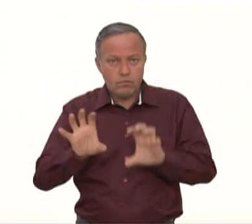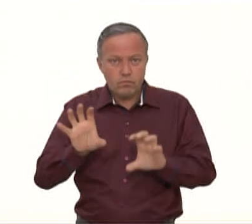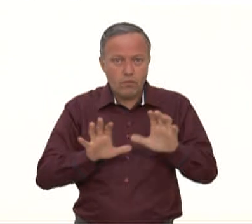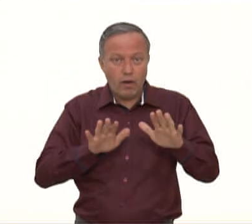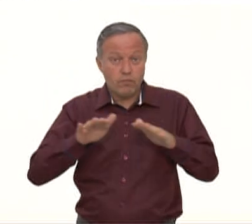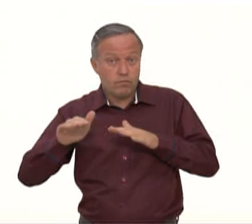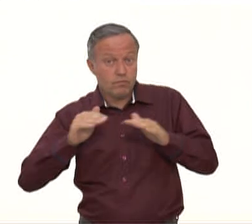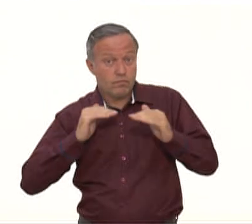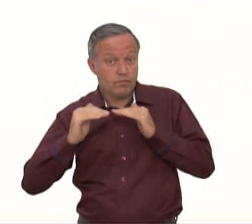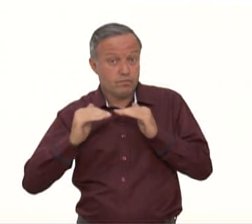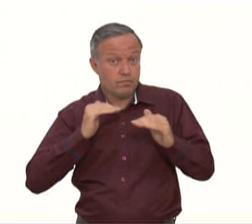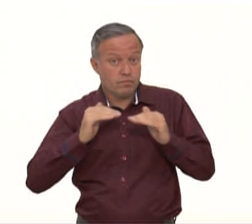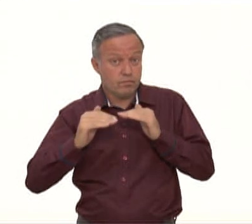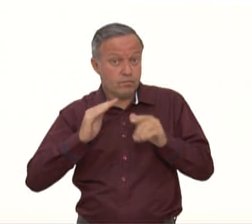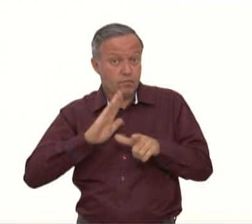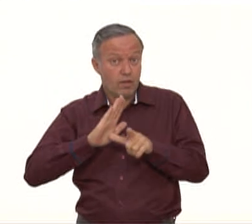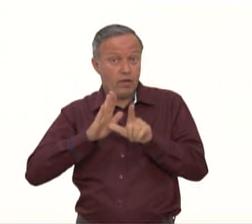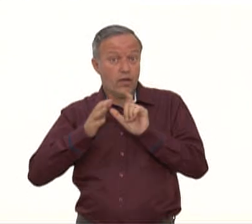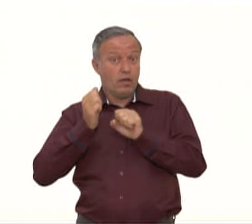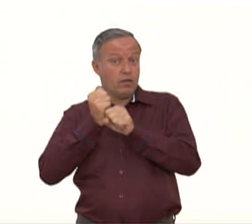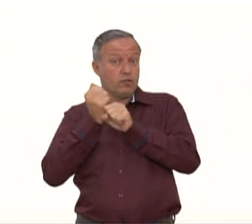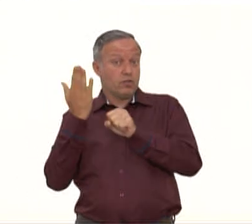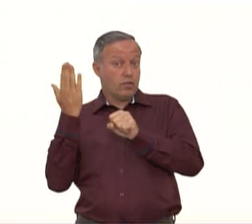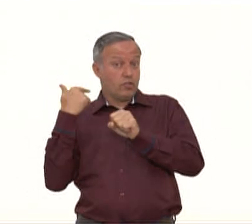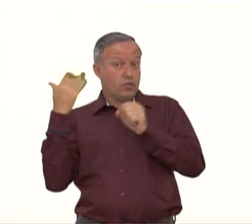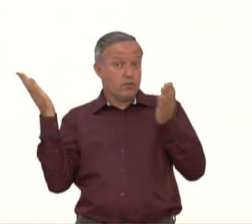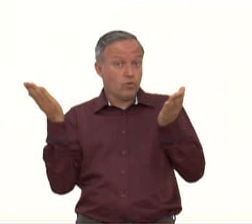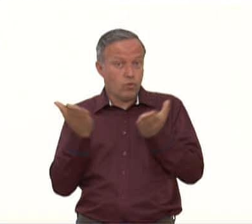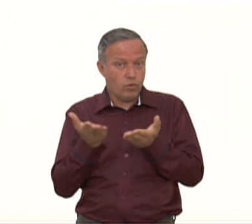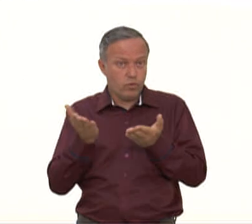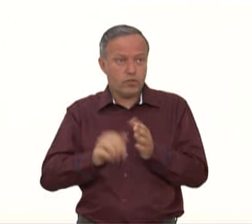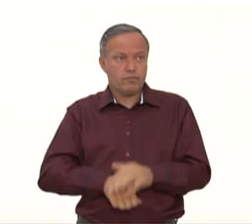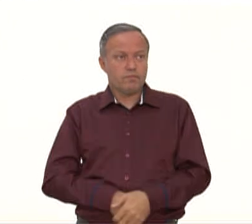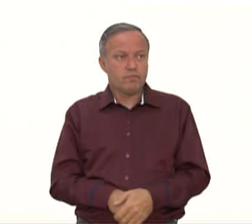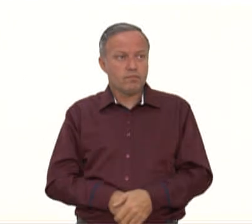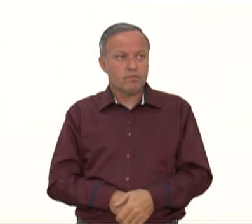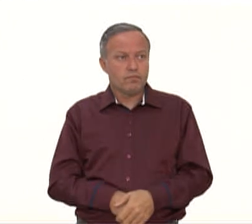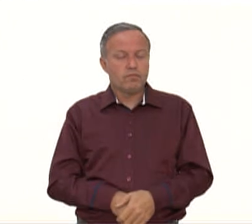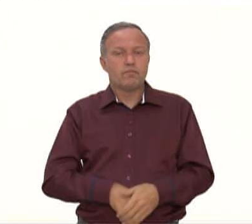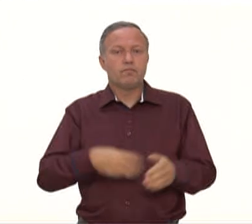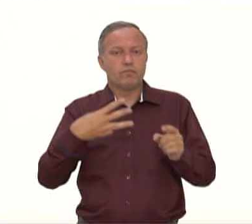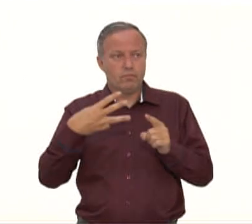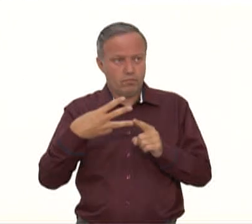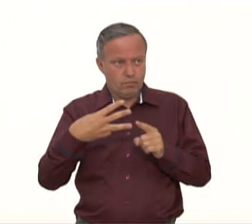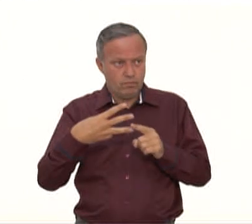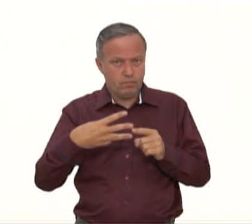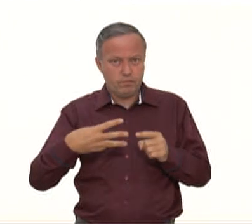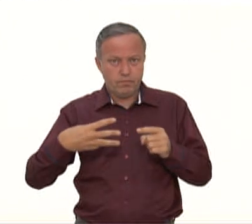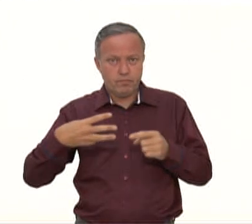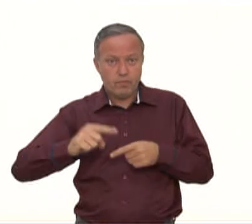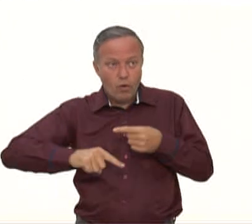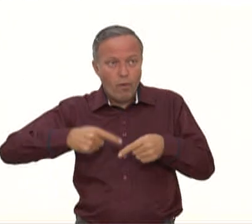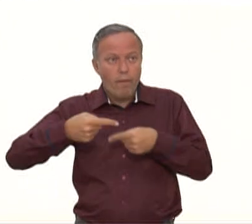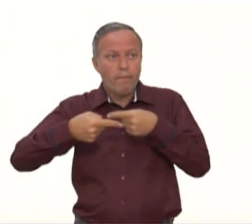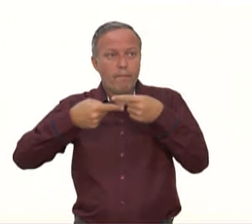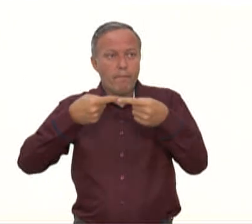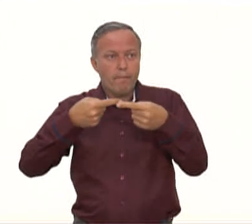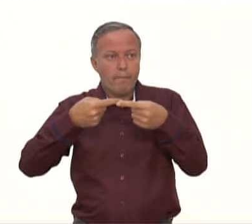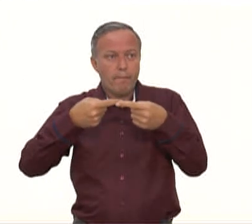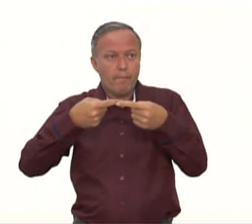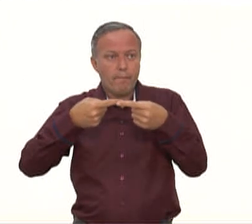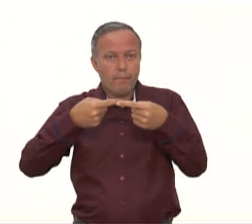equilíbrio entre antigas animosidades, promoção de um processo de descolonização de maneira